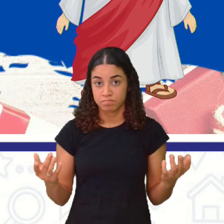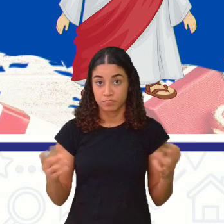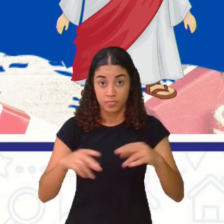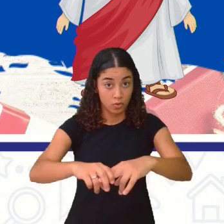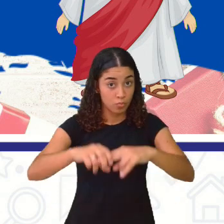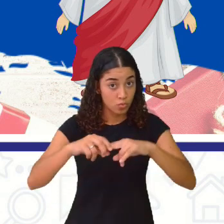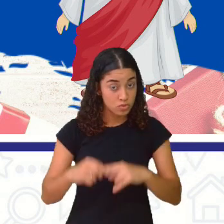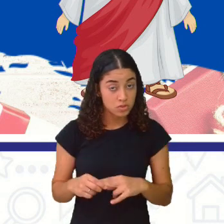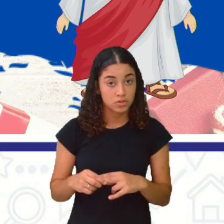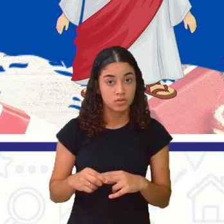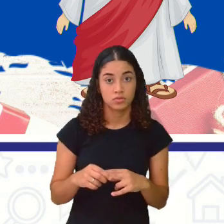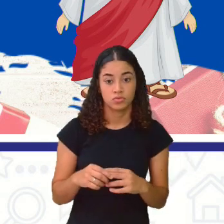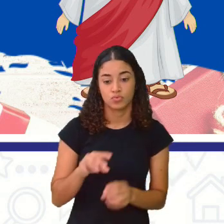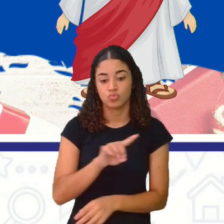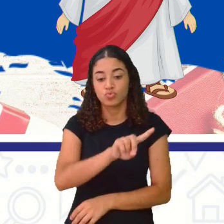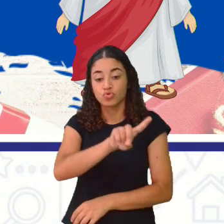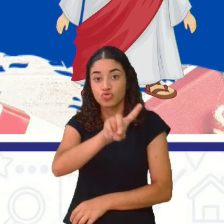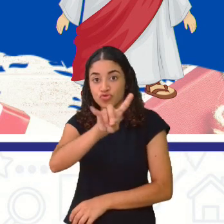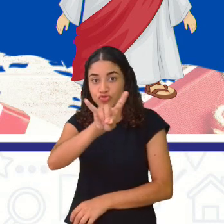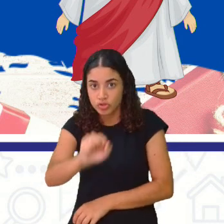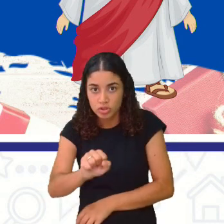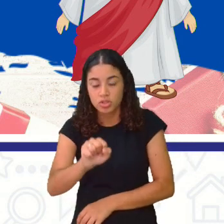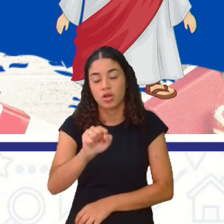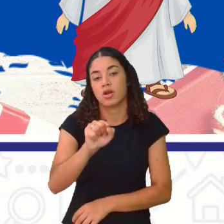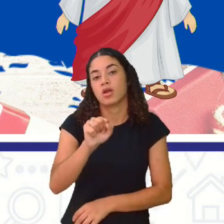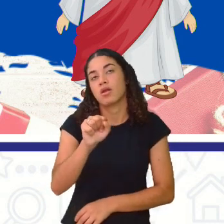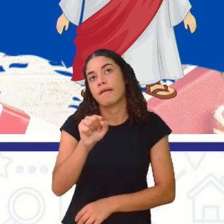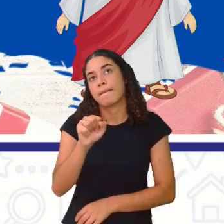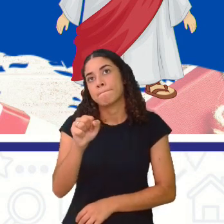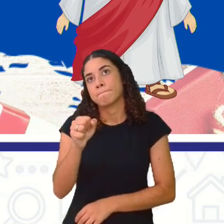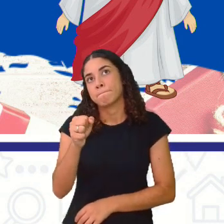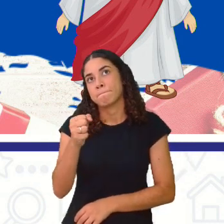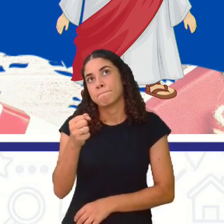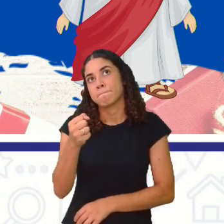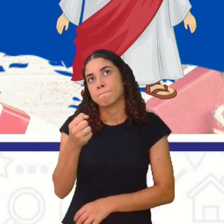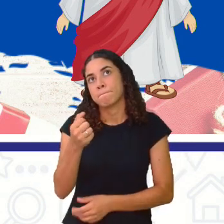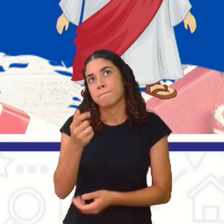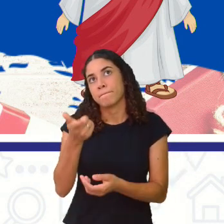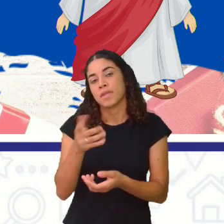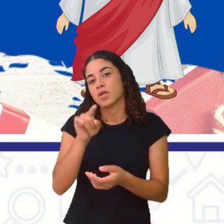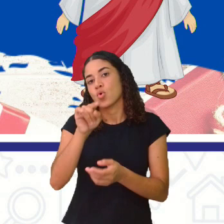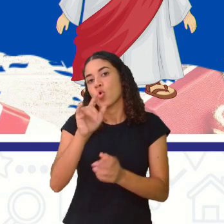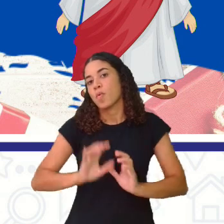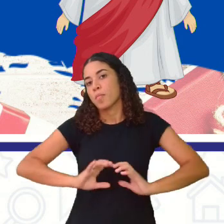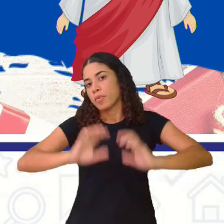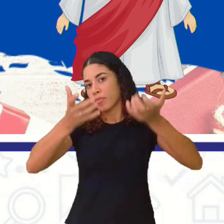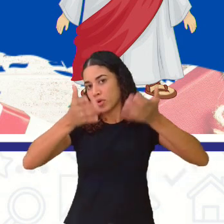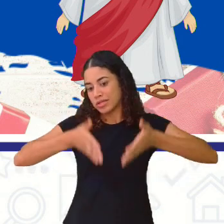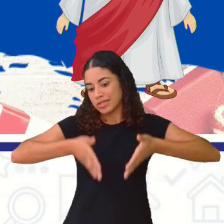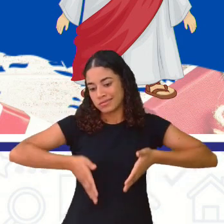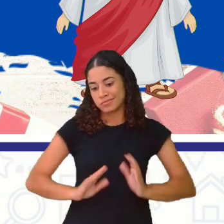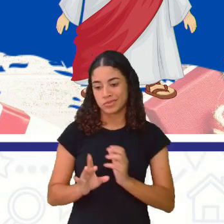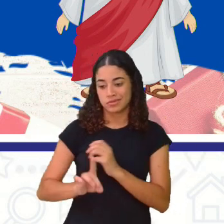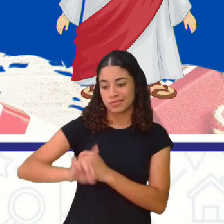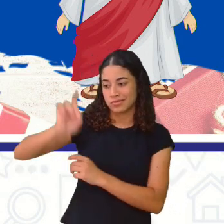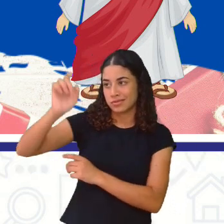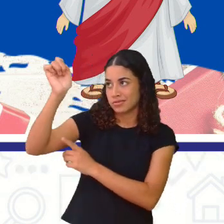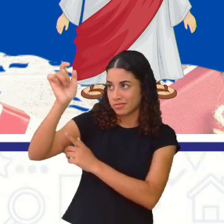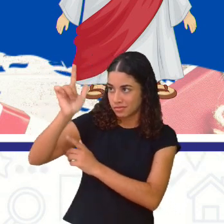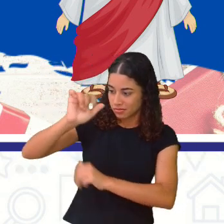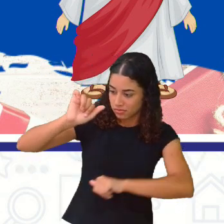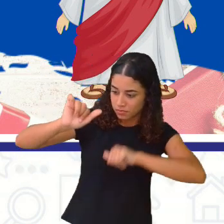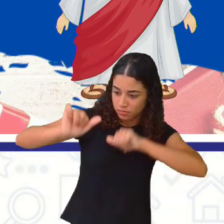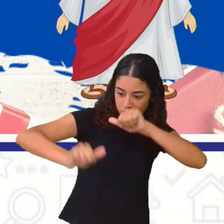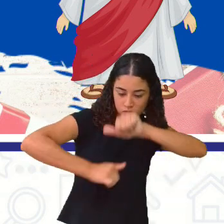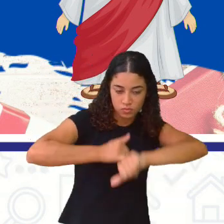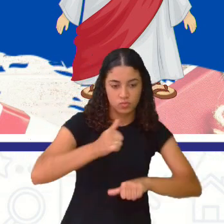o que era a data, né, de comemorar ali o nascimento do Deus Sol se tornou